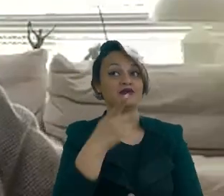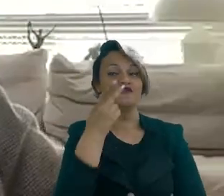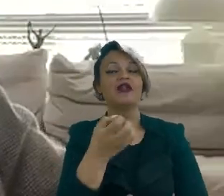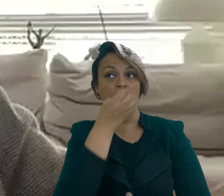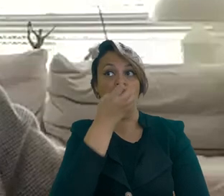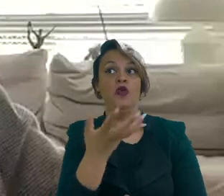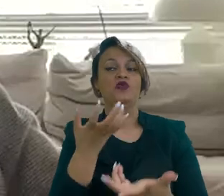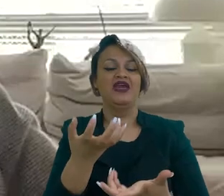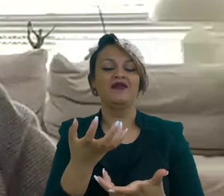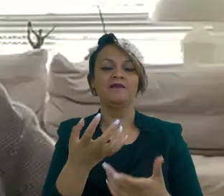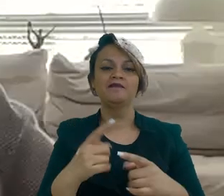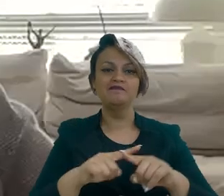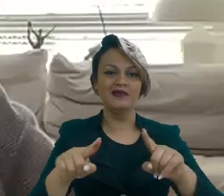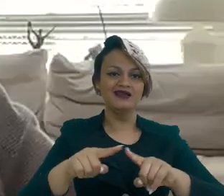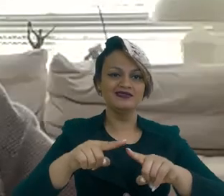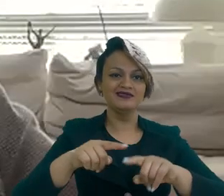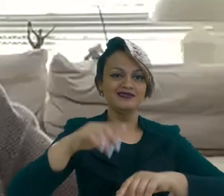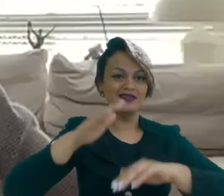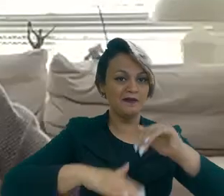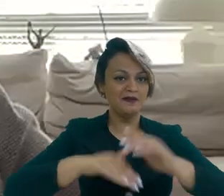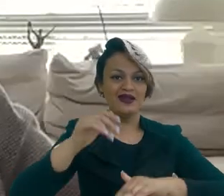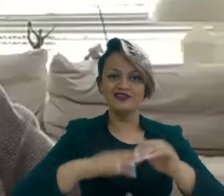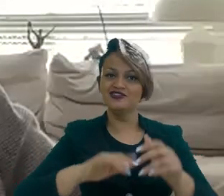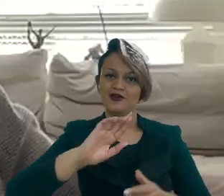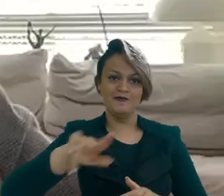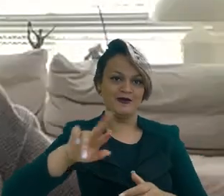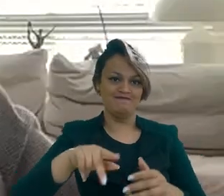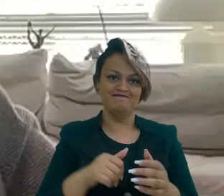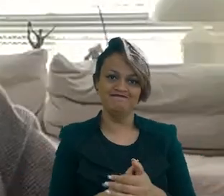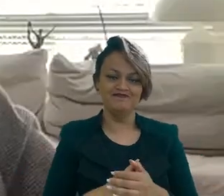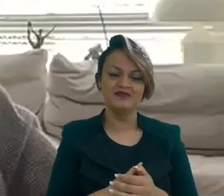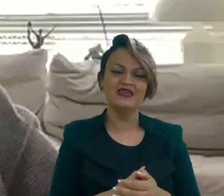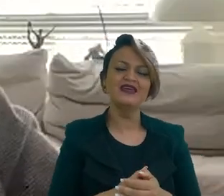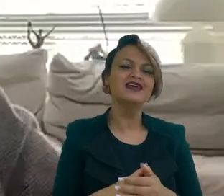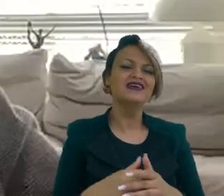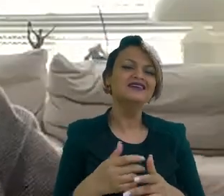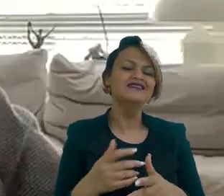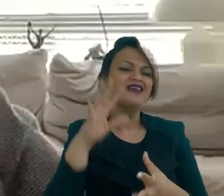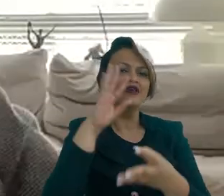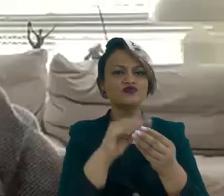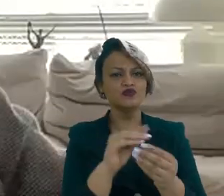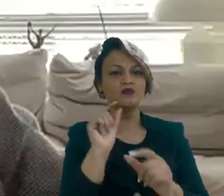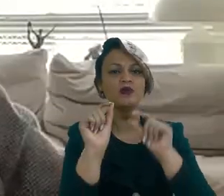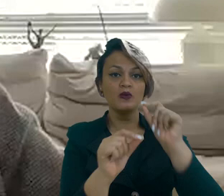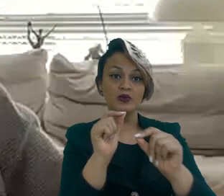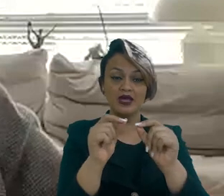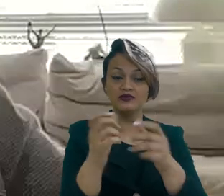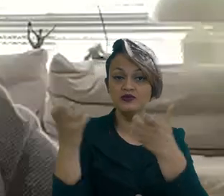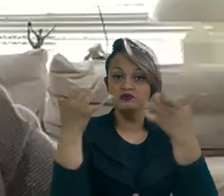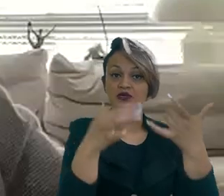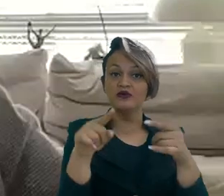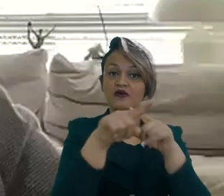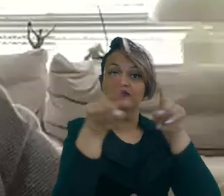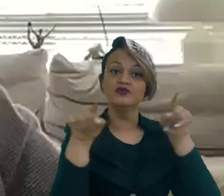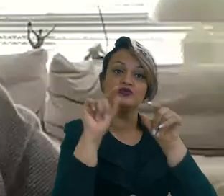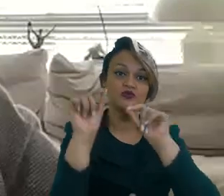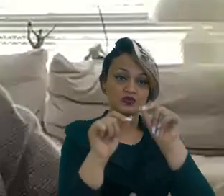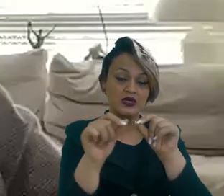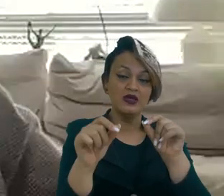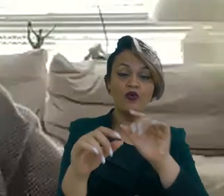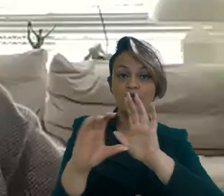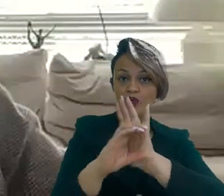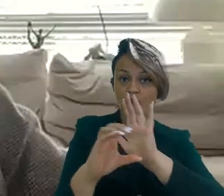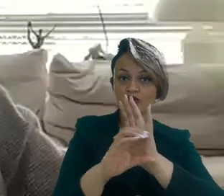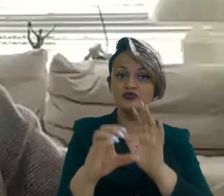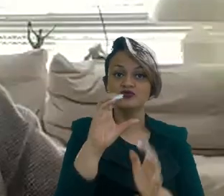da boa fé objetiva então o que que eu diria para os senhores para fazer uma síntese desse ponto eu diria Senhores o